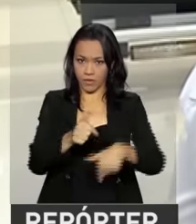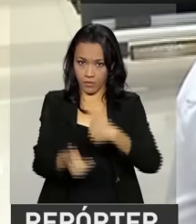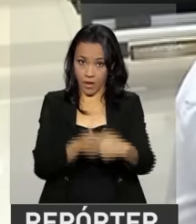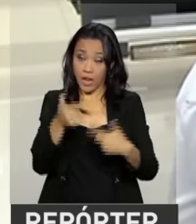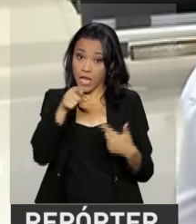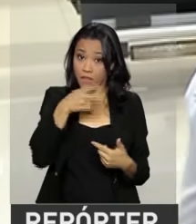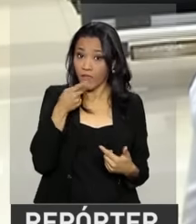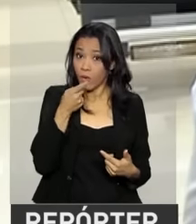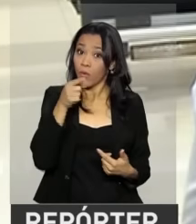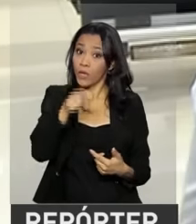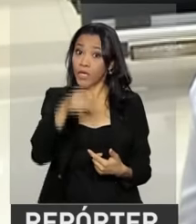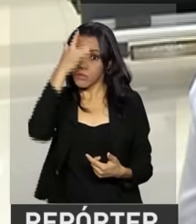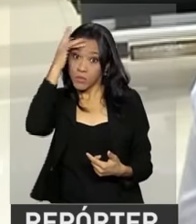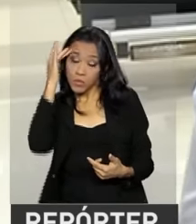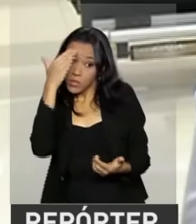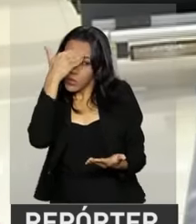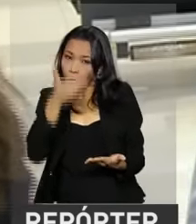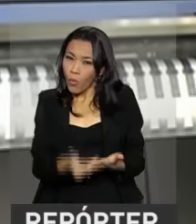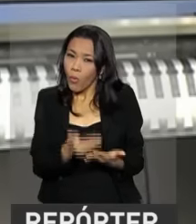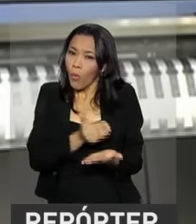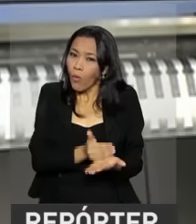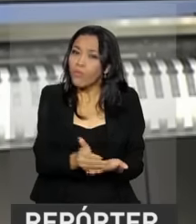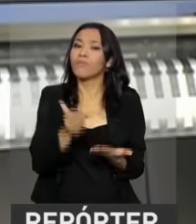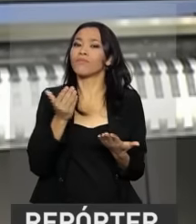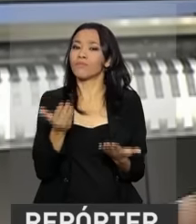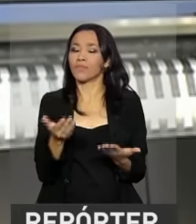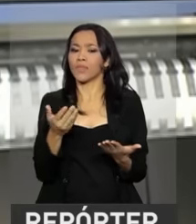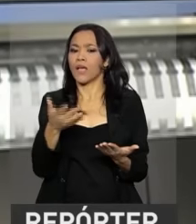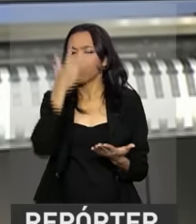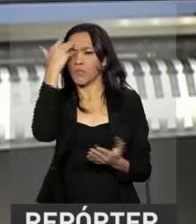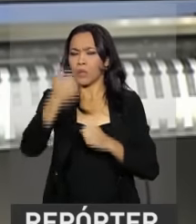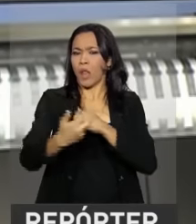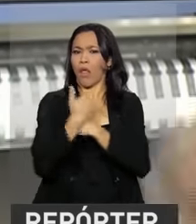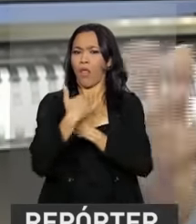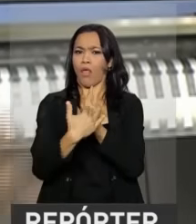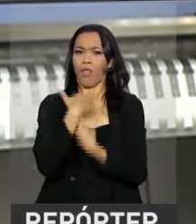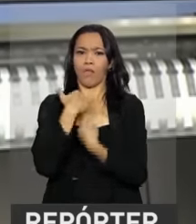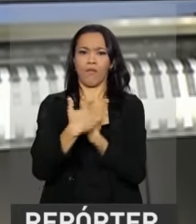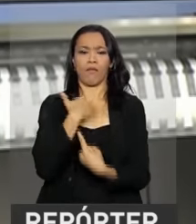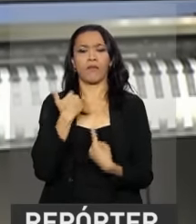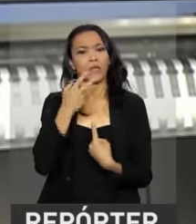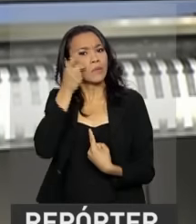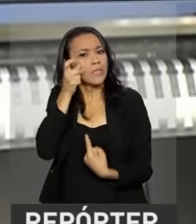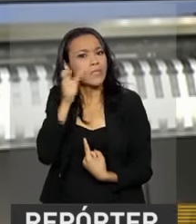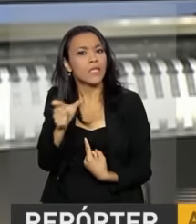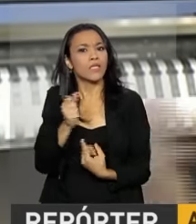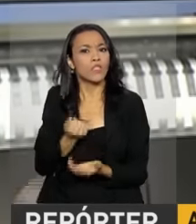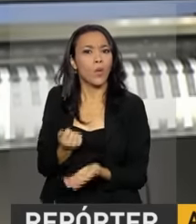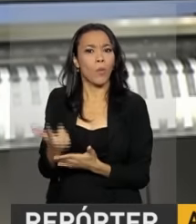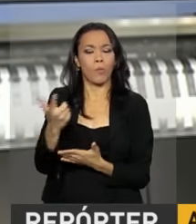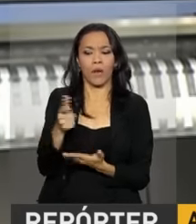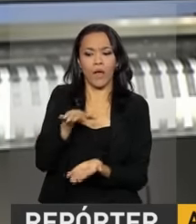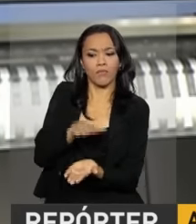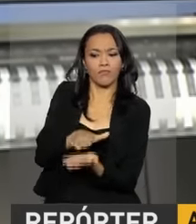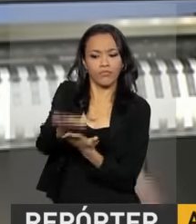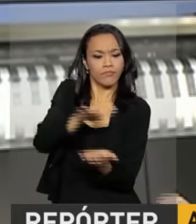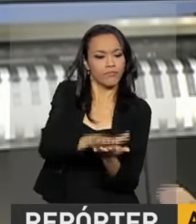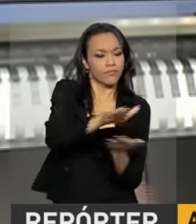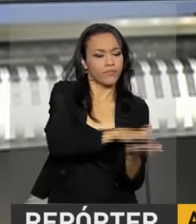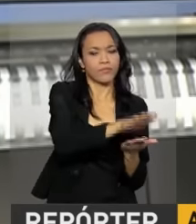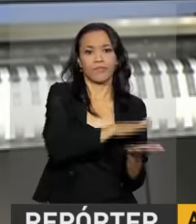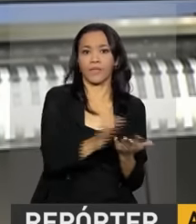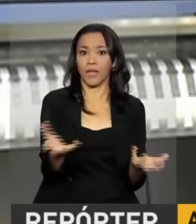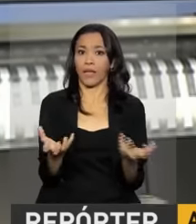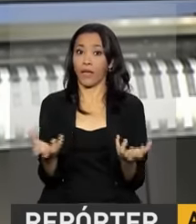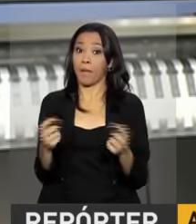ele, os investidores estão mais confiantes. Muitos clientes nos procuravam com interesse de comprar os produtos e continuar investindo, mas